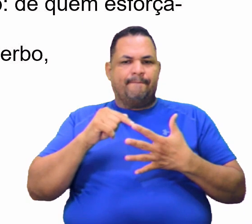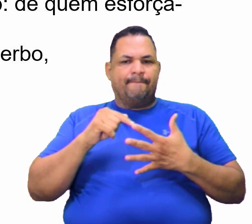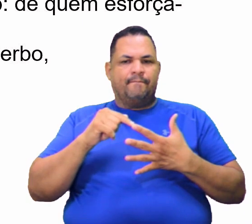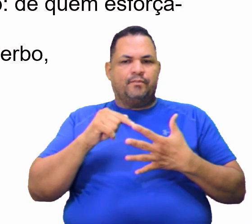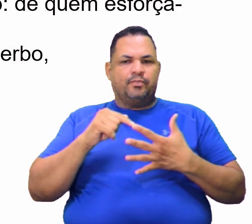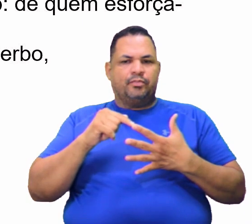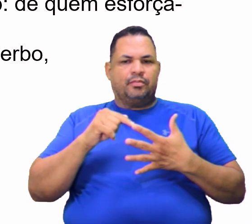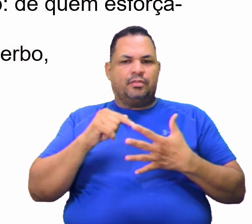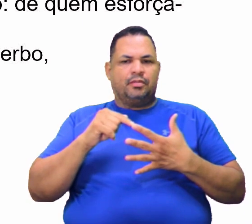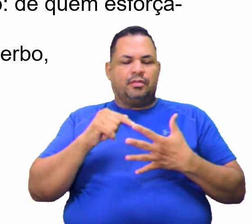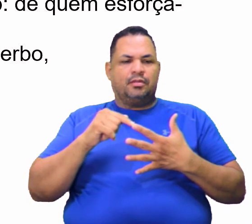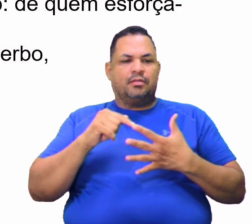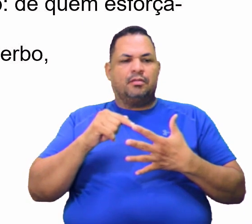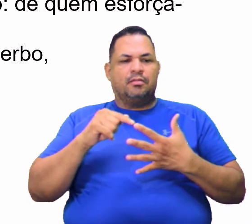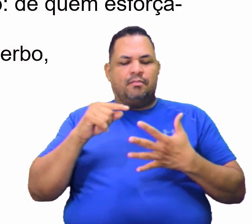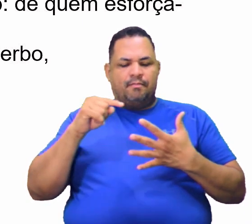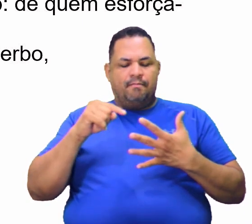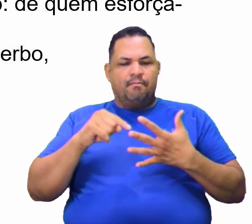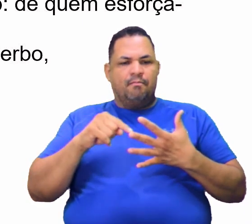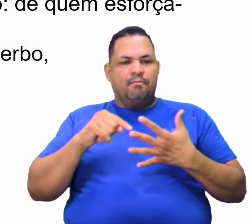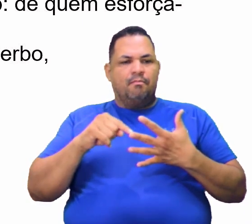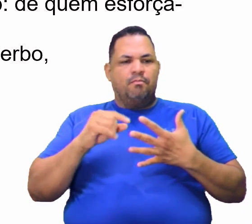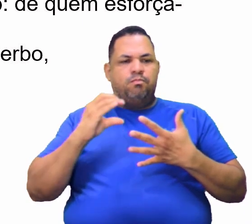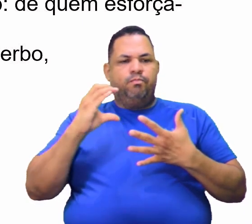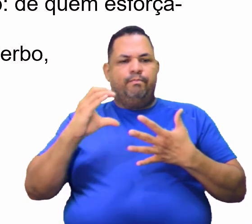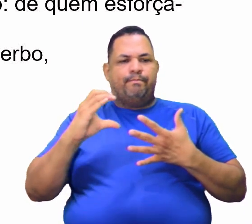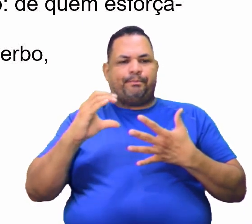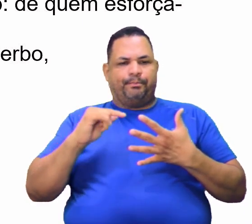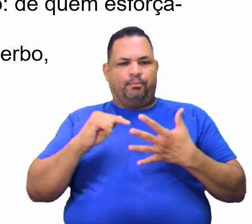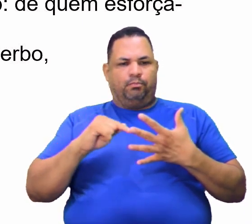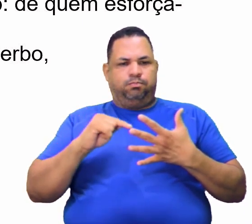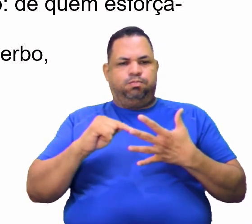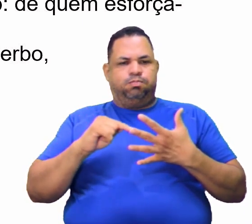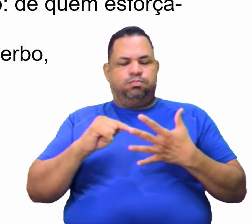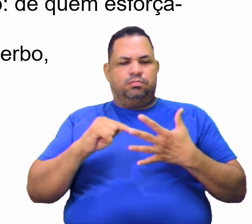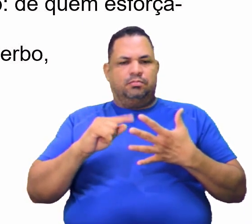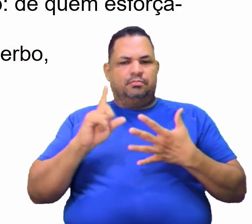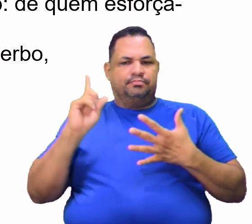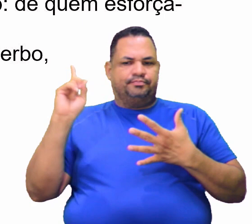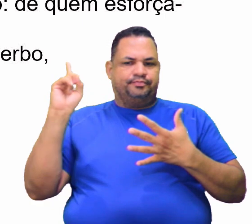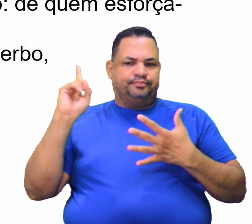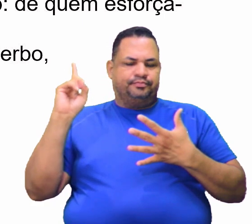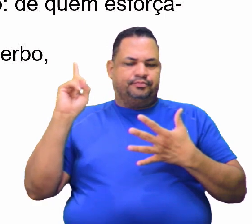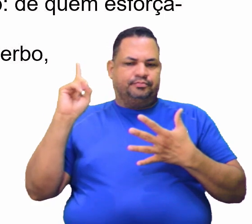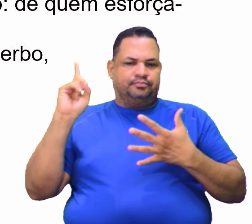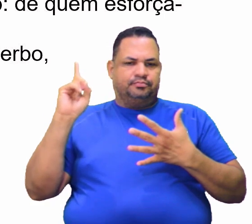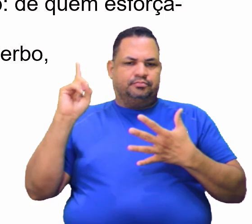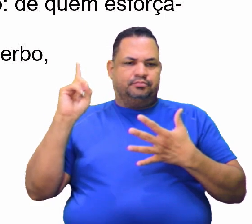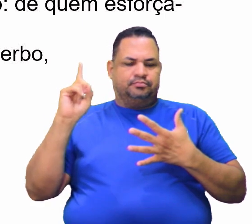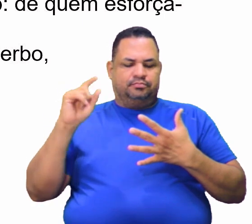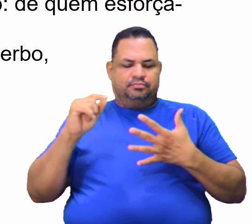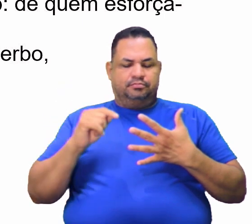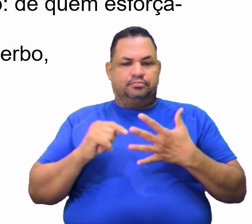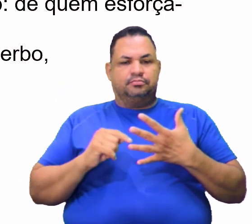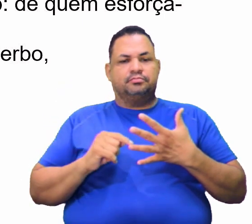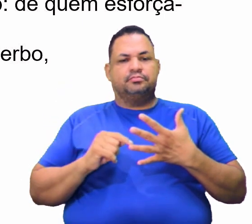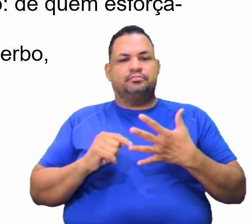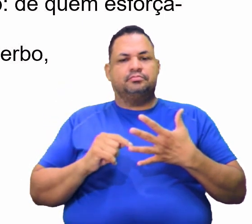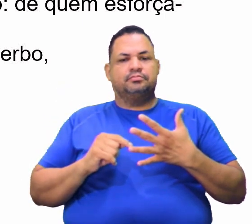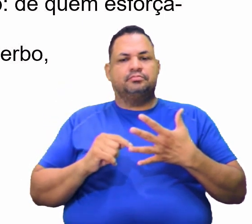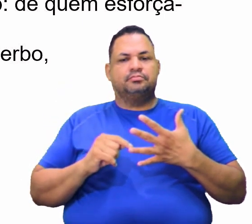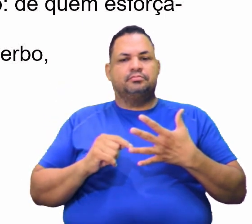também estar anteposto ao verbo. 3. No item 3, a próclise do primeiro pronome